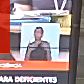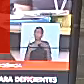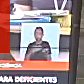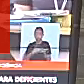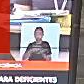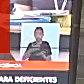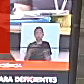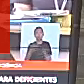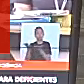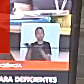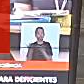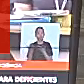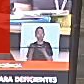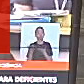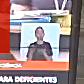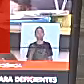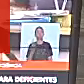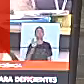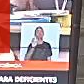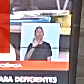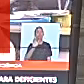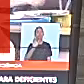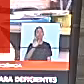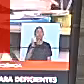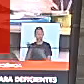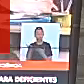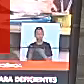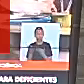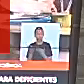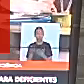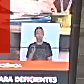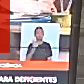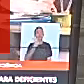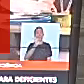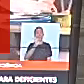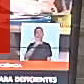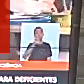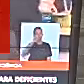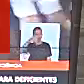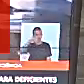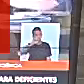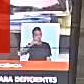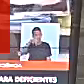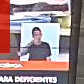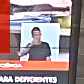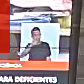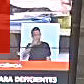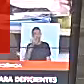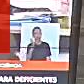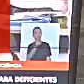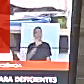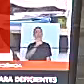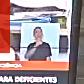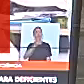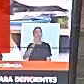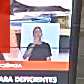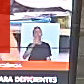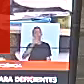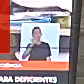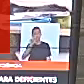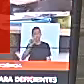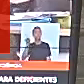agora ao Agustávio Fernandes Ferreira, secretário da Associação dos Deficientes do Vale do Aço.